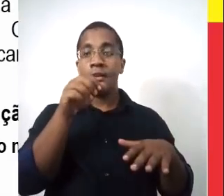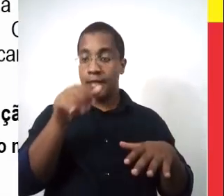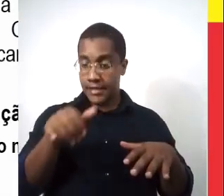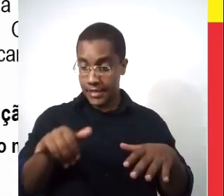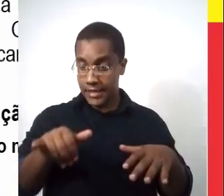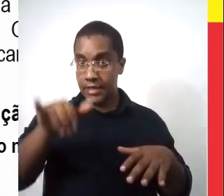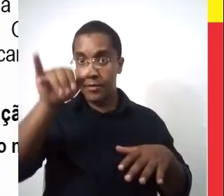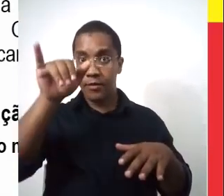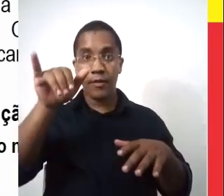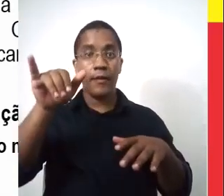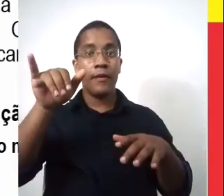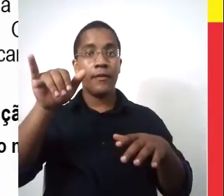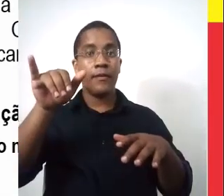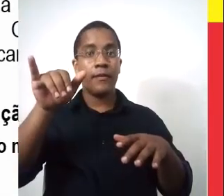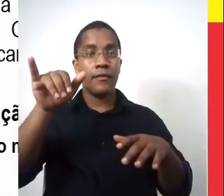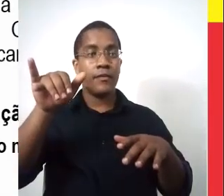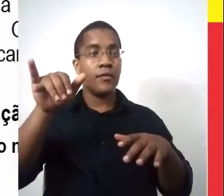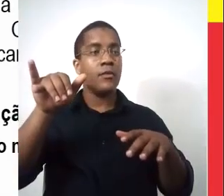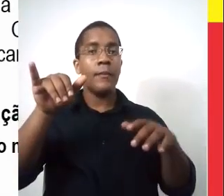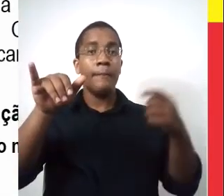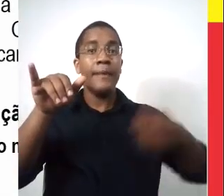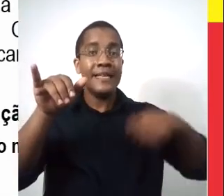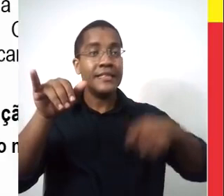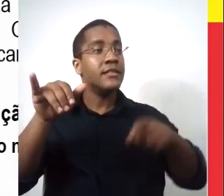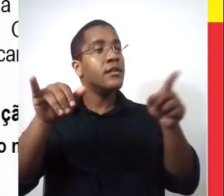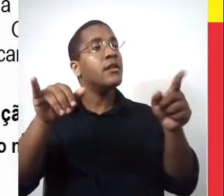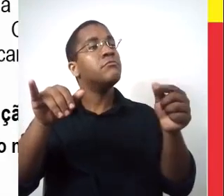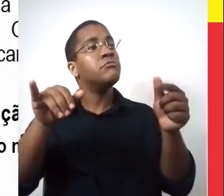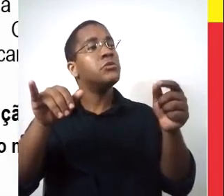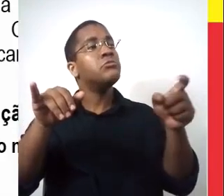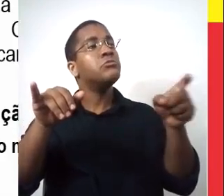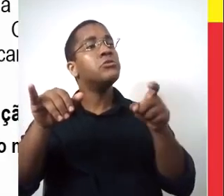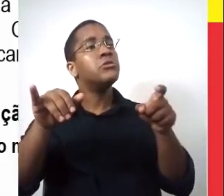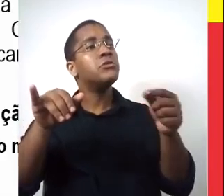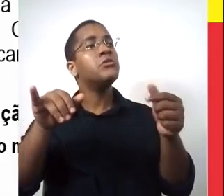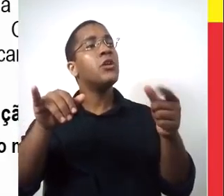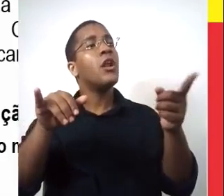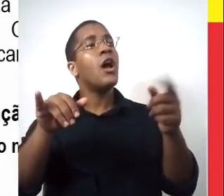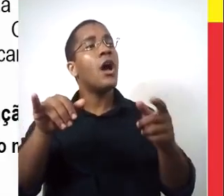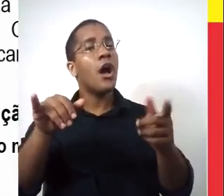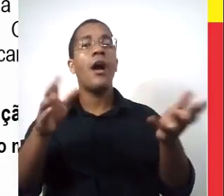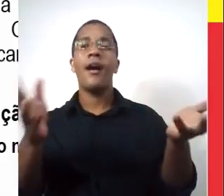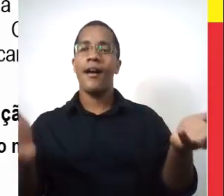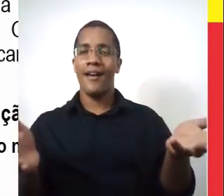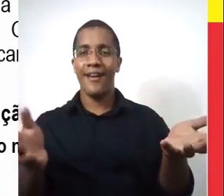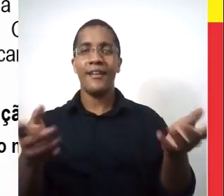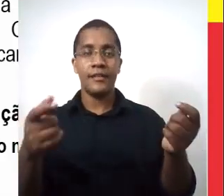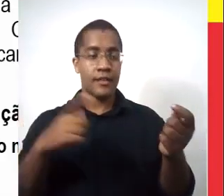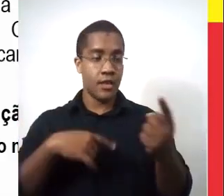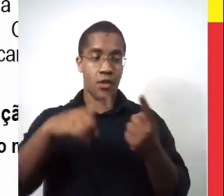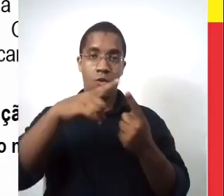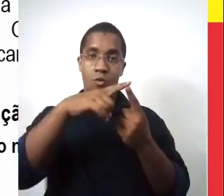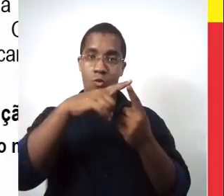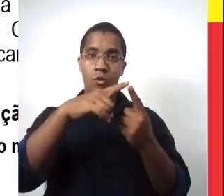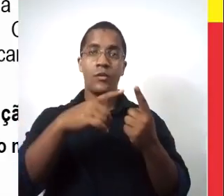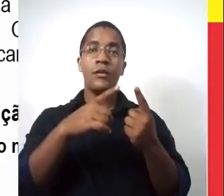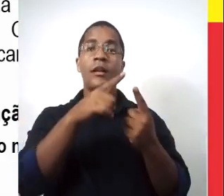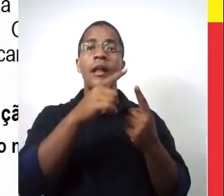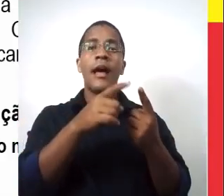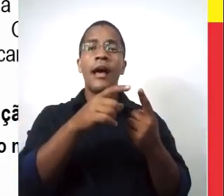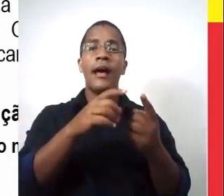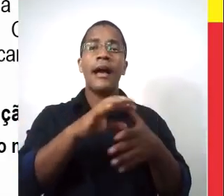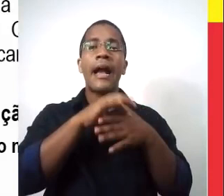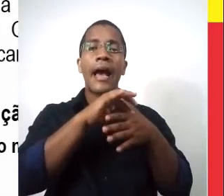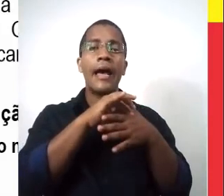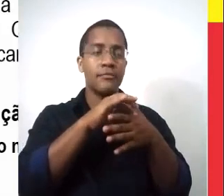Y depende do preço do X. Então, nós temos aí duas variáveis. A variável da quantidade